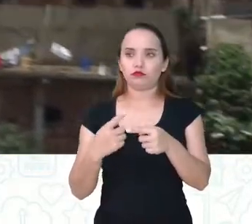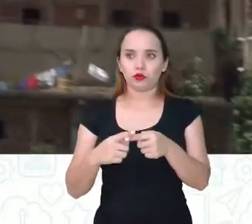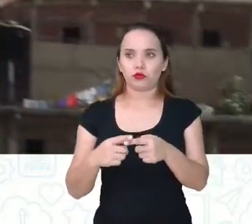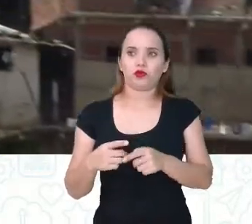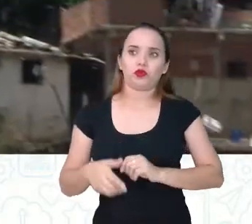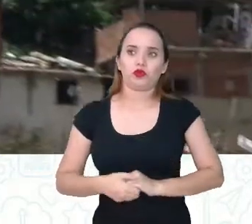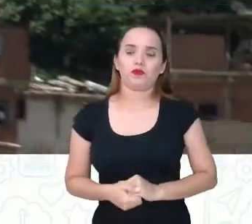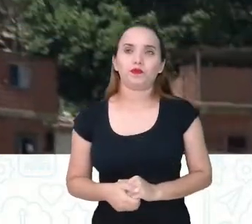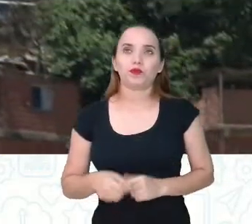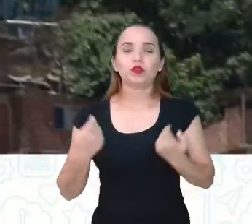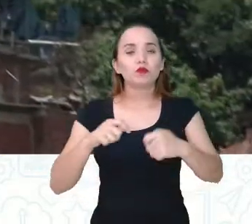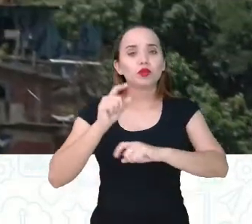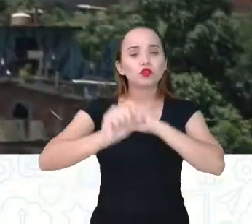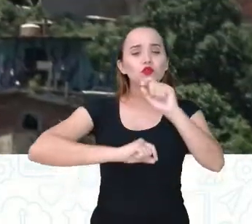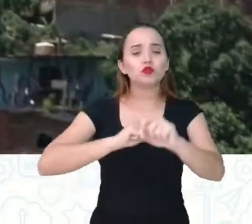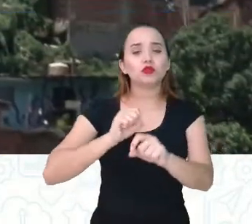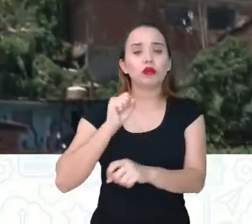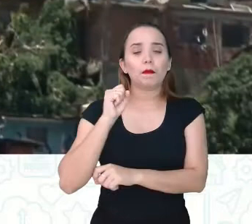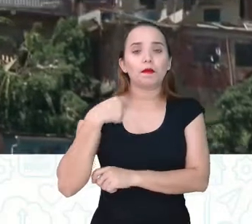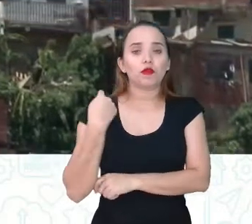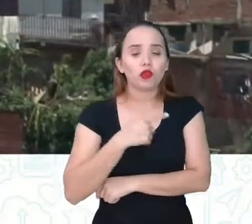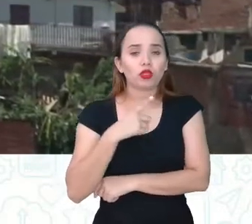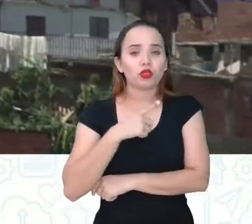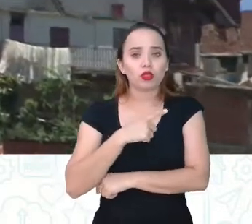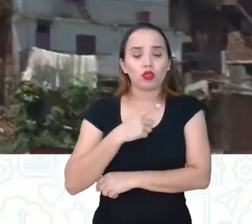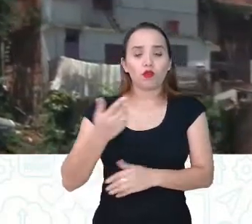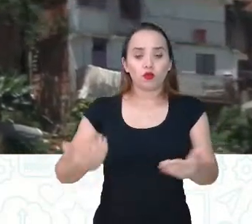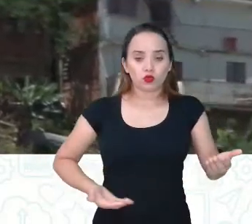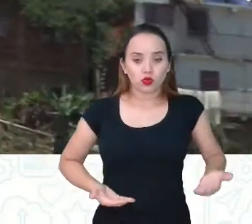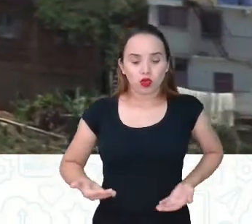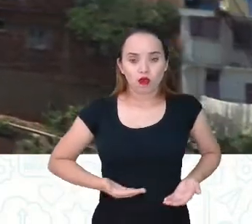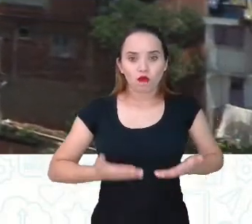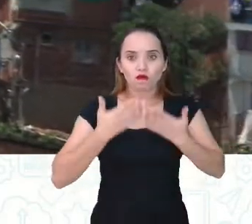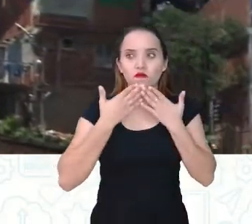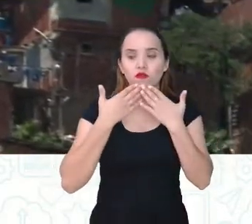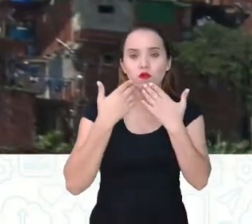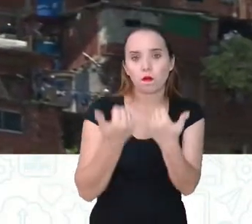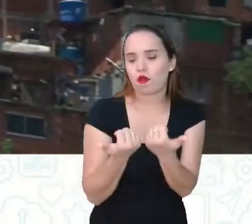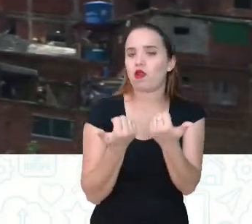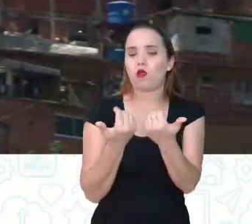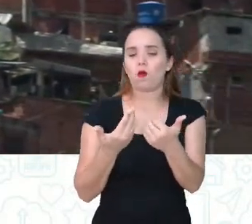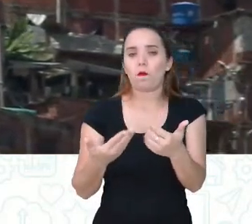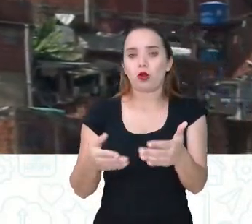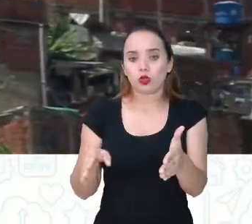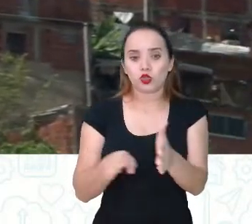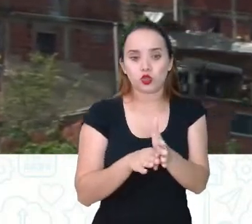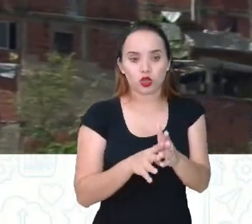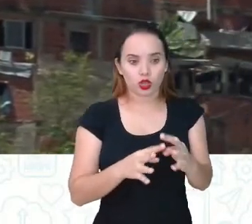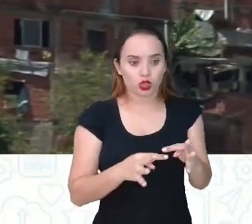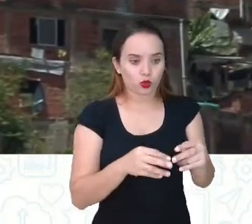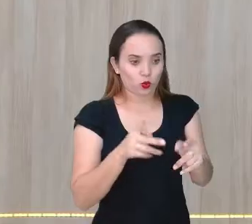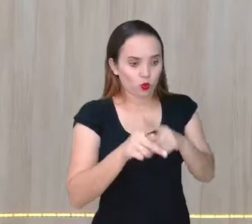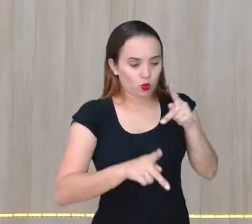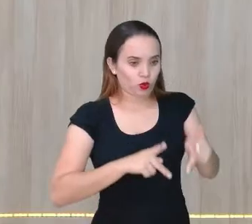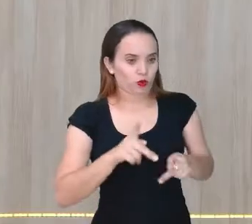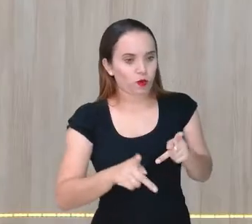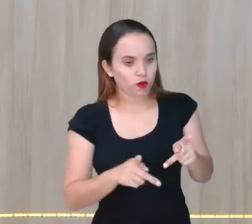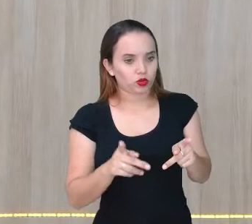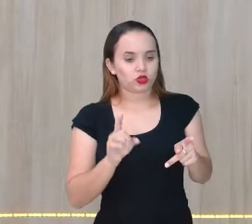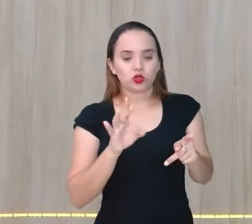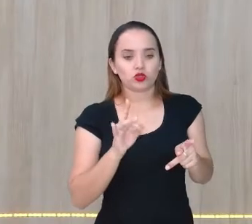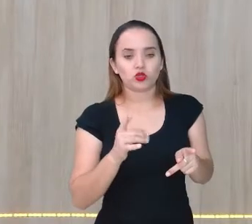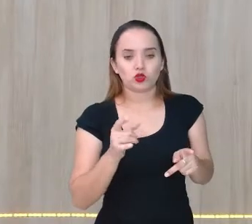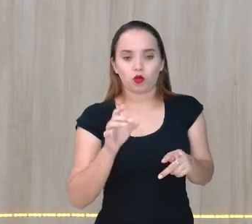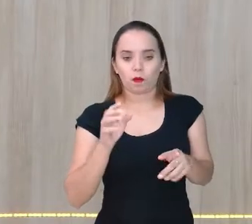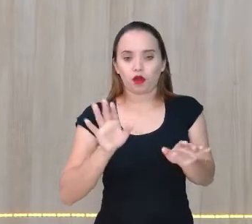um serviço melhor, que seja atingido boa parte da nossa população, né, não só para